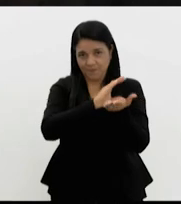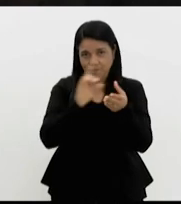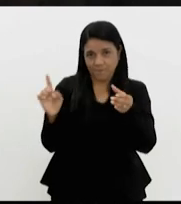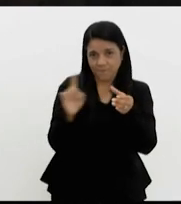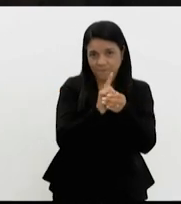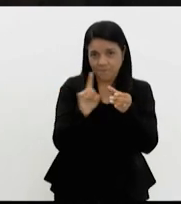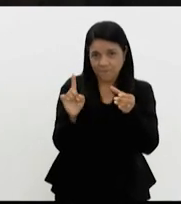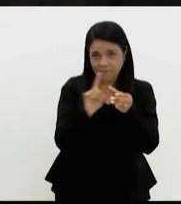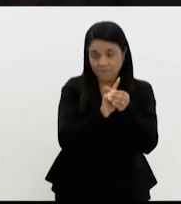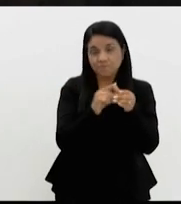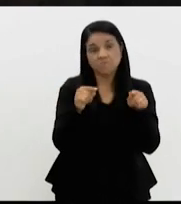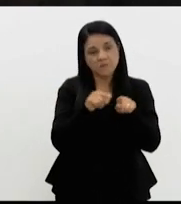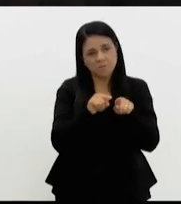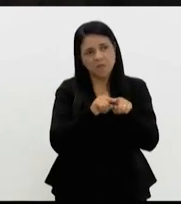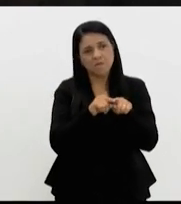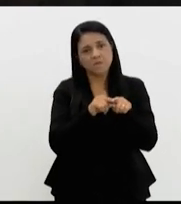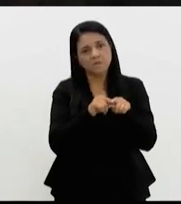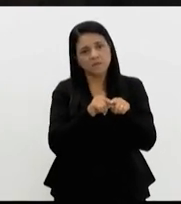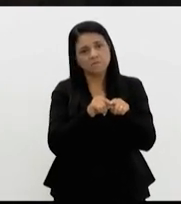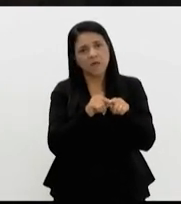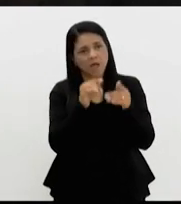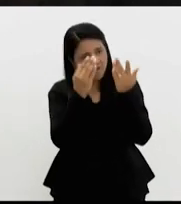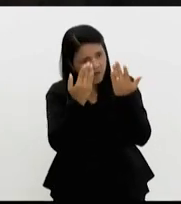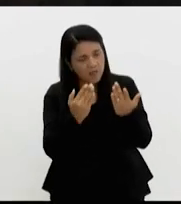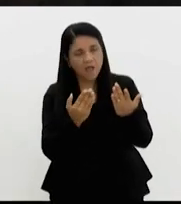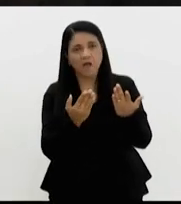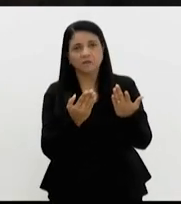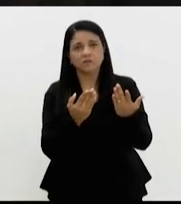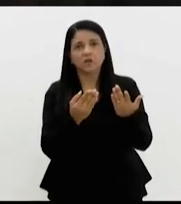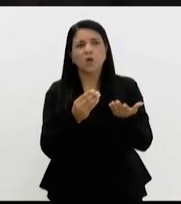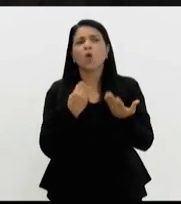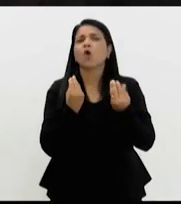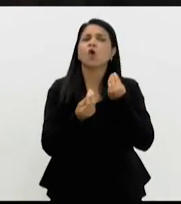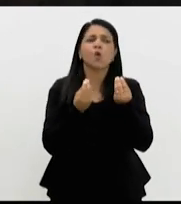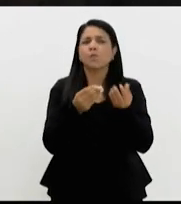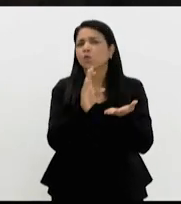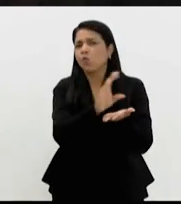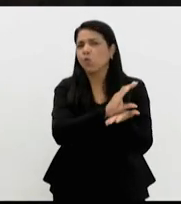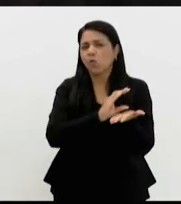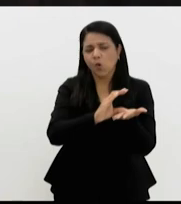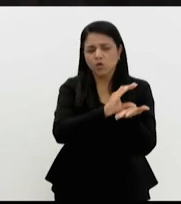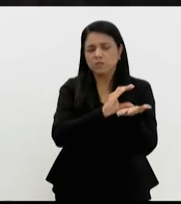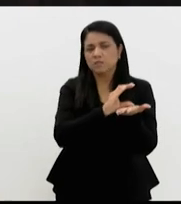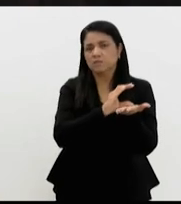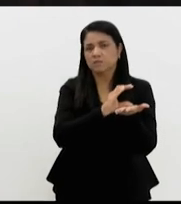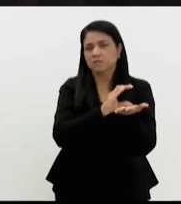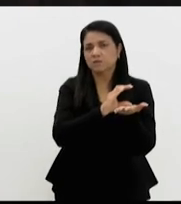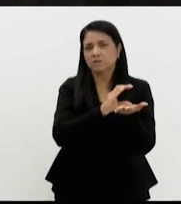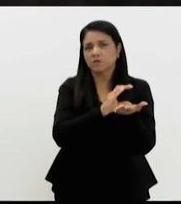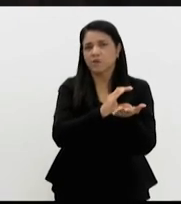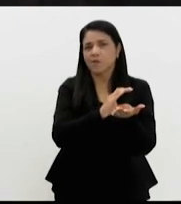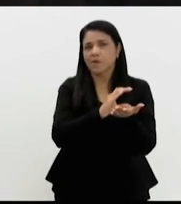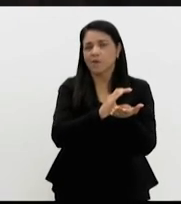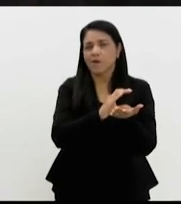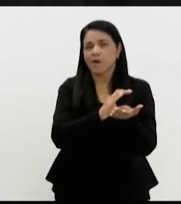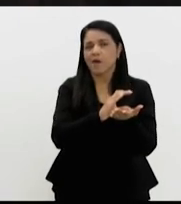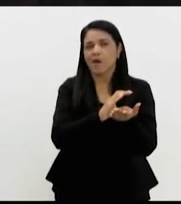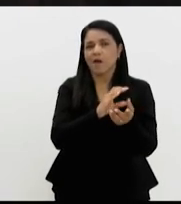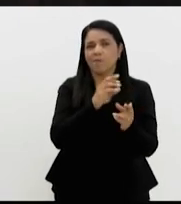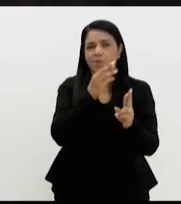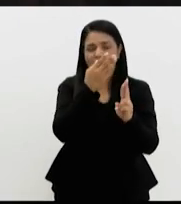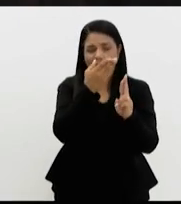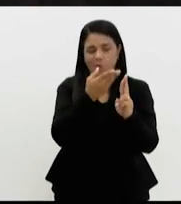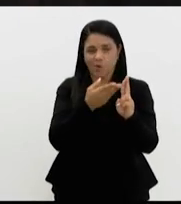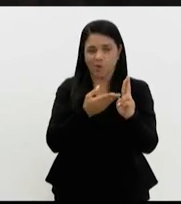seja revista. Porque como é que nós não podemos ter um Conselho que tem a Procuradoria da Casa,